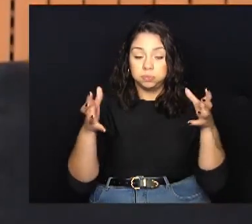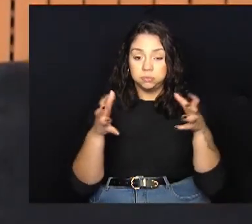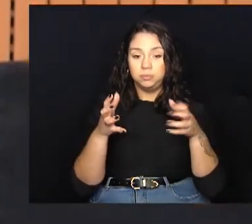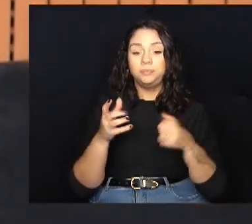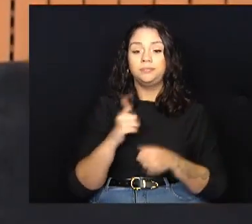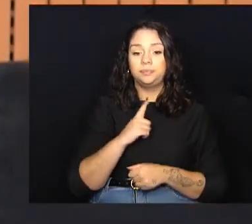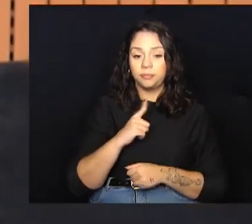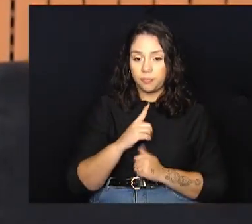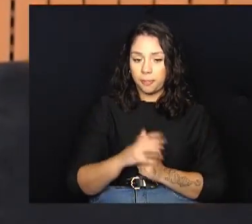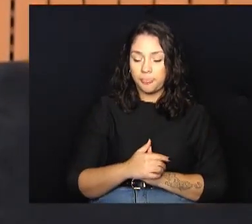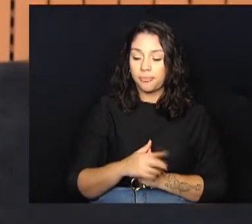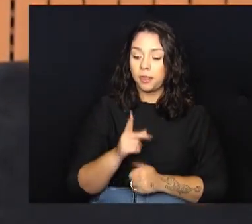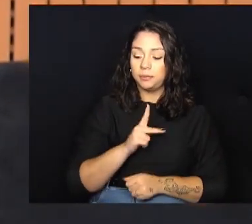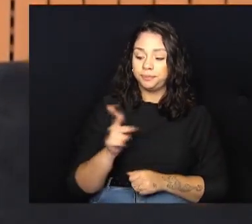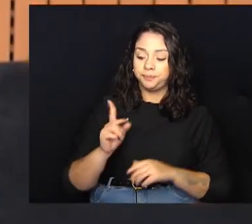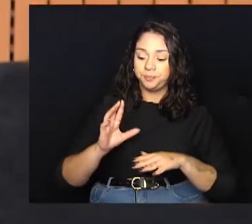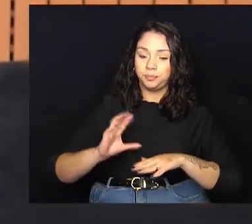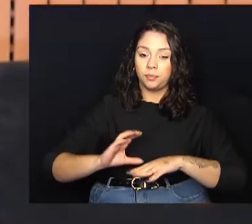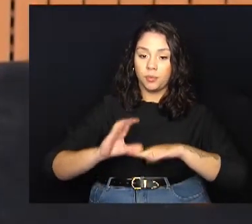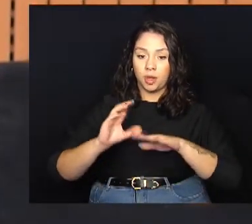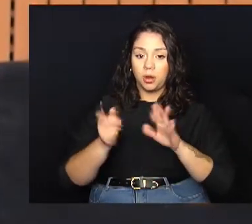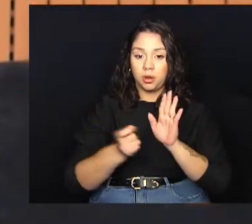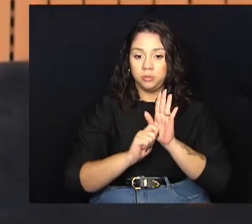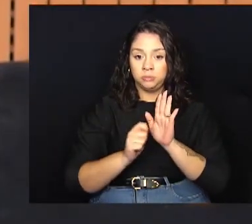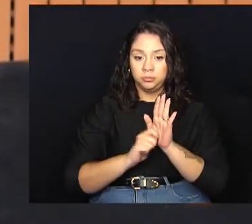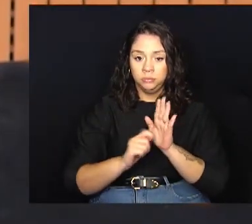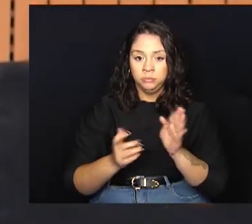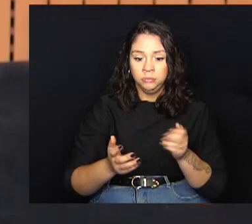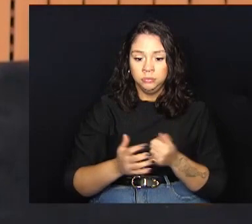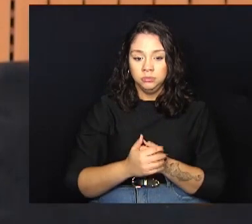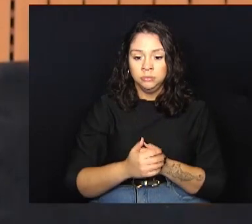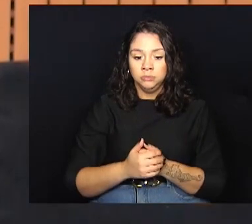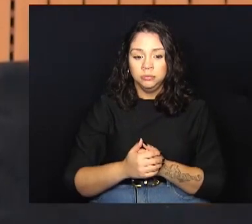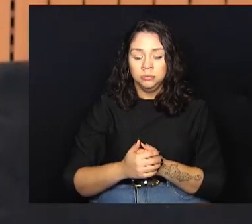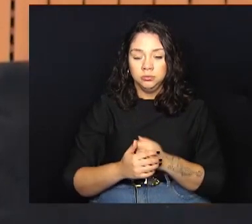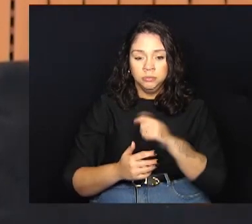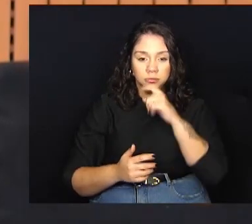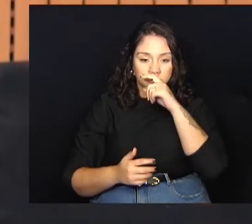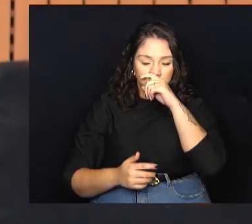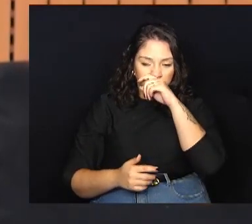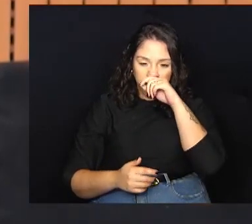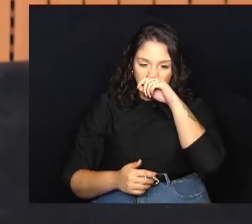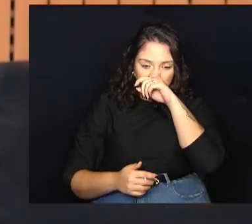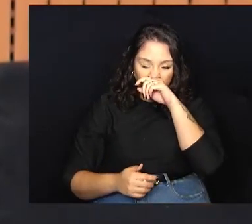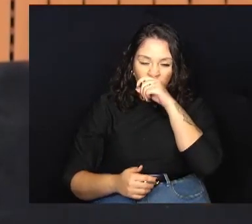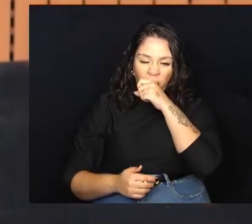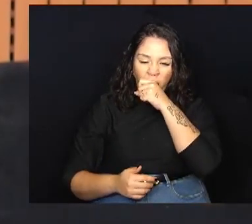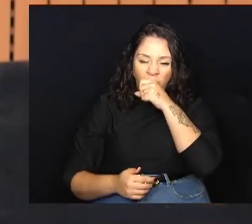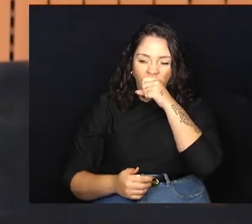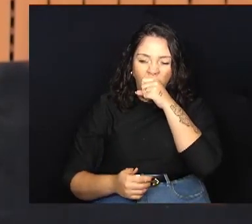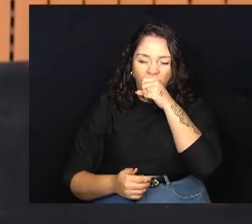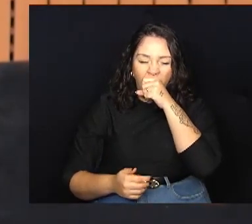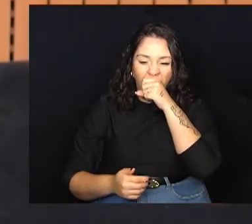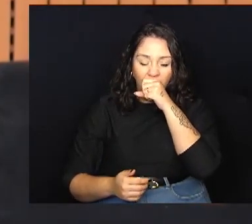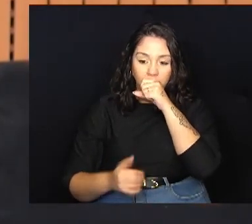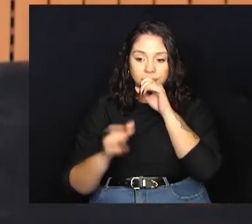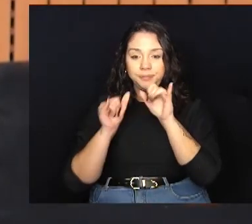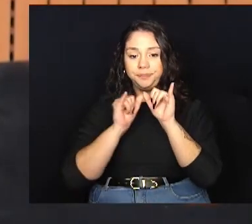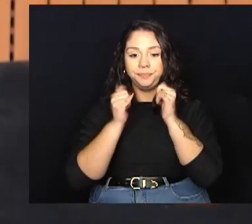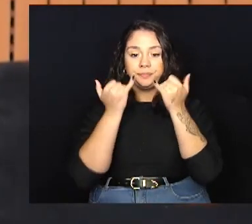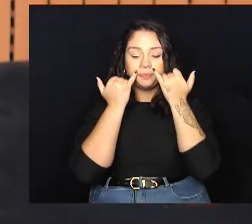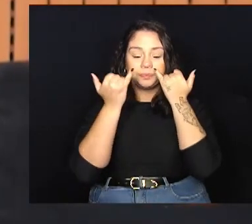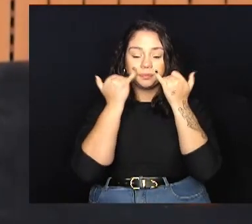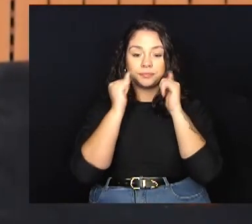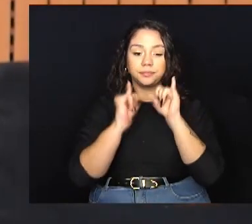Presidente do Conselho Municipal de entorpecentes a prevenção começa pela divulgação das informações e